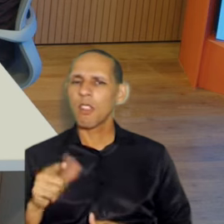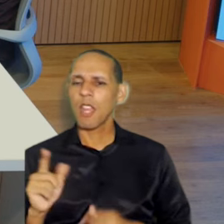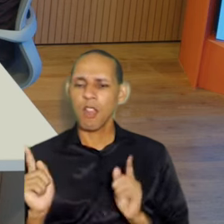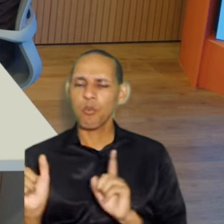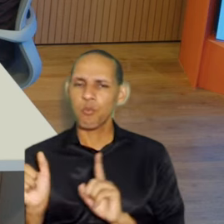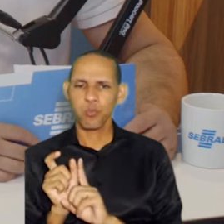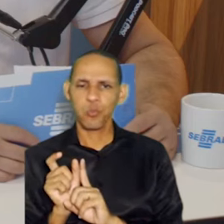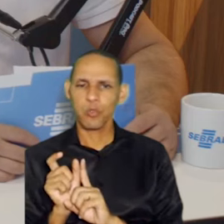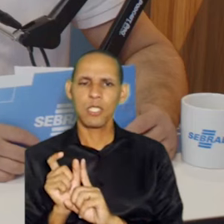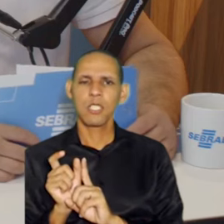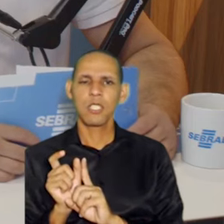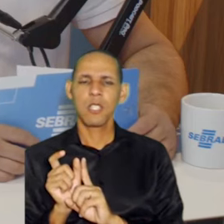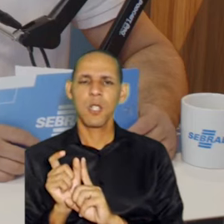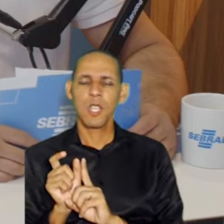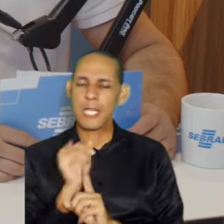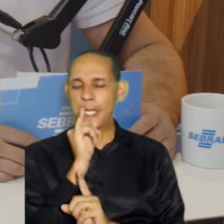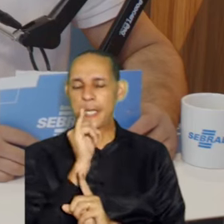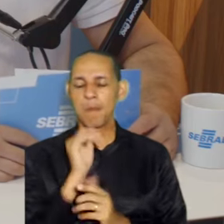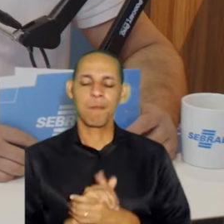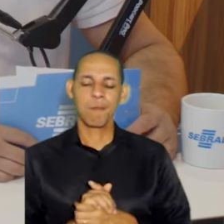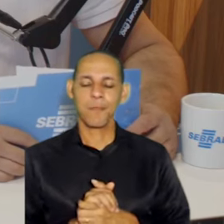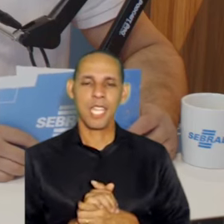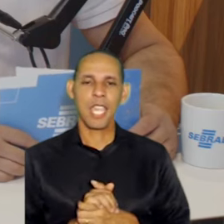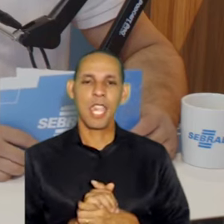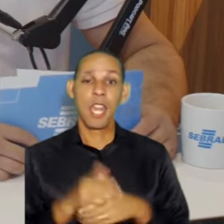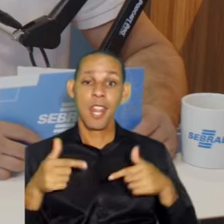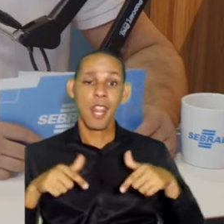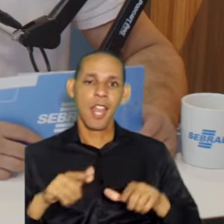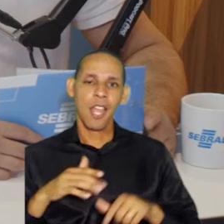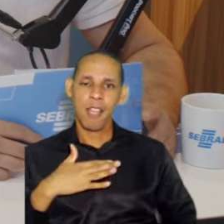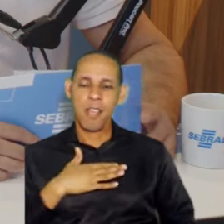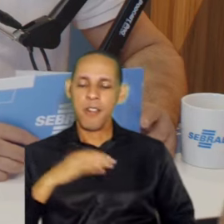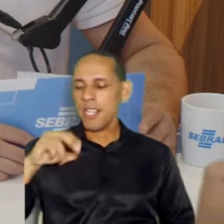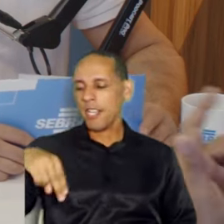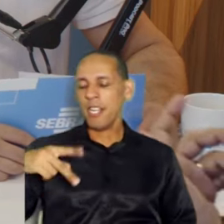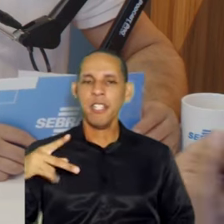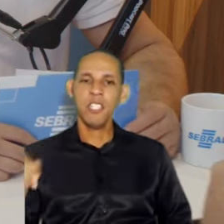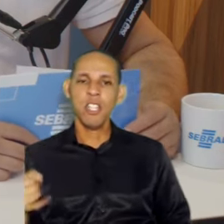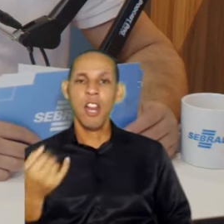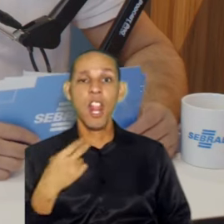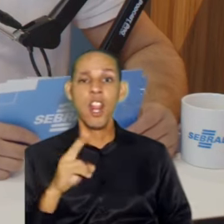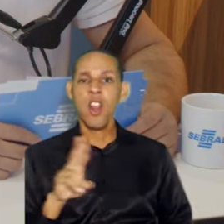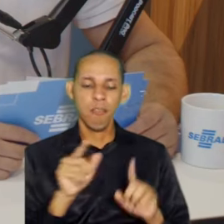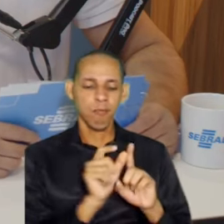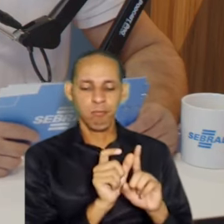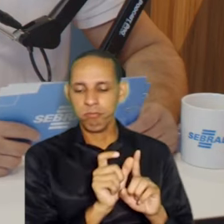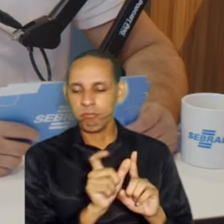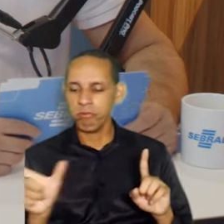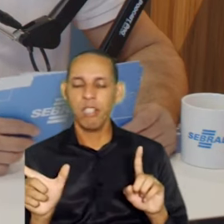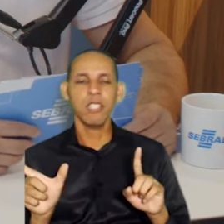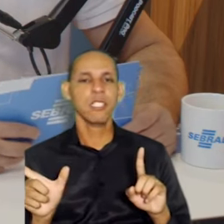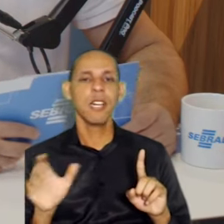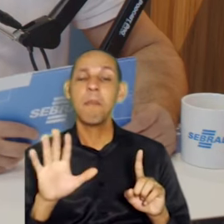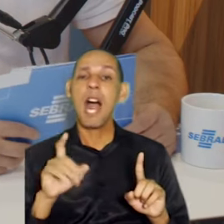essa abreviação eh por exemplo lá no meu certificado do CNPJ tem o nome completo e lá no